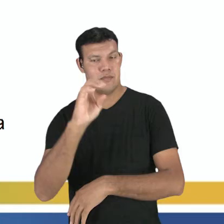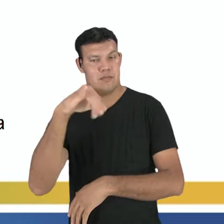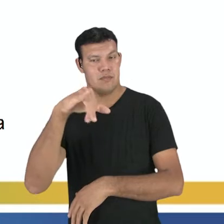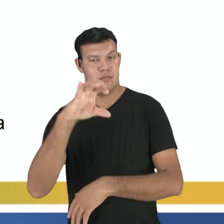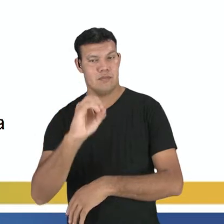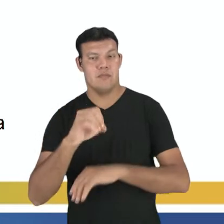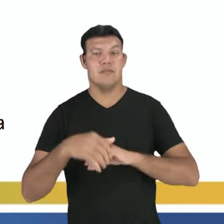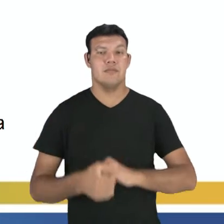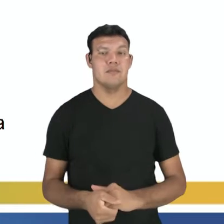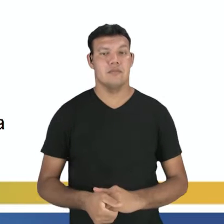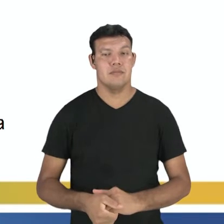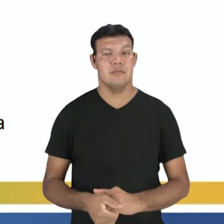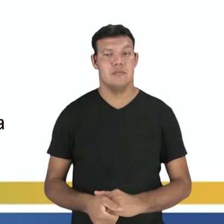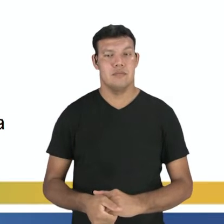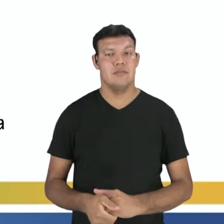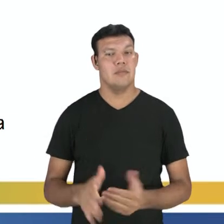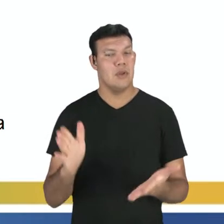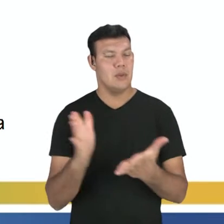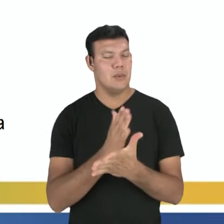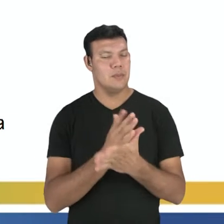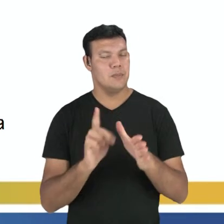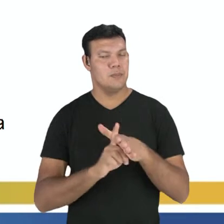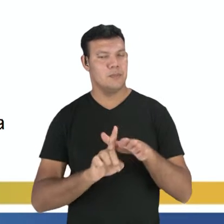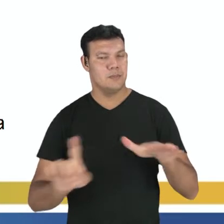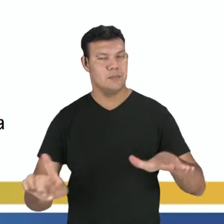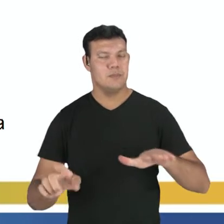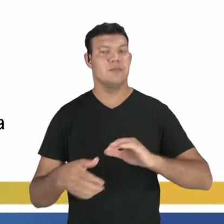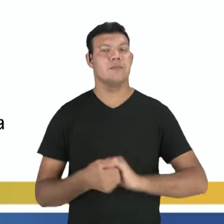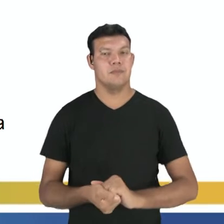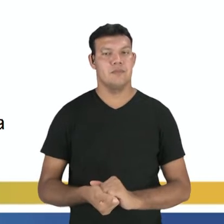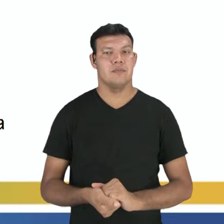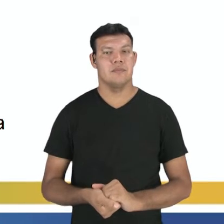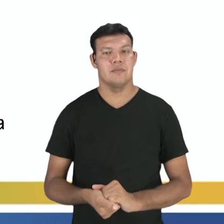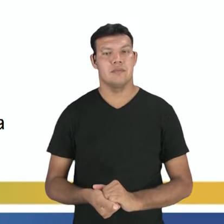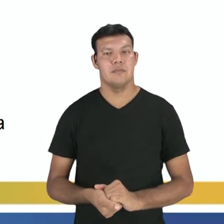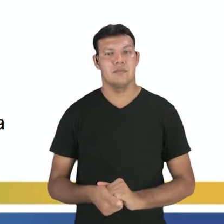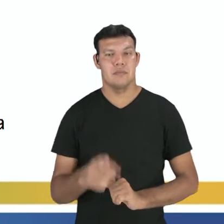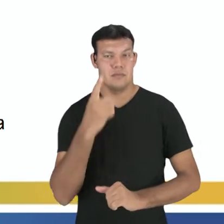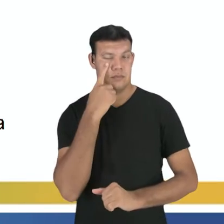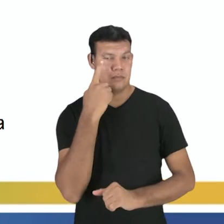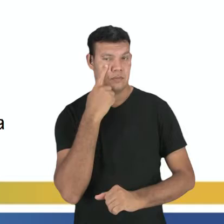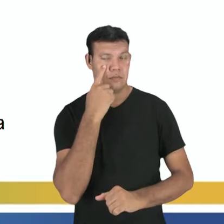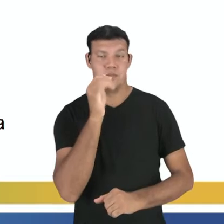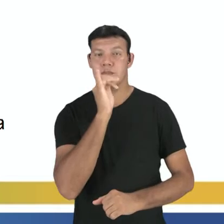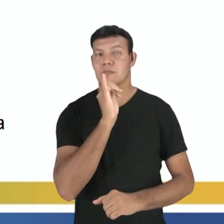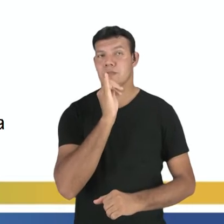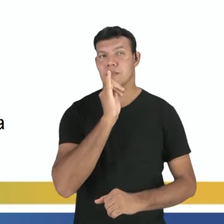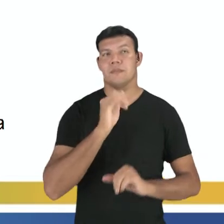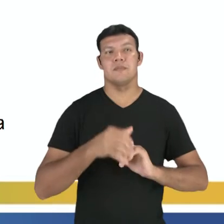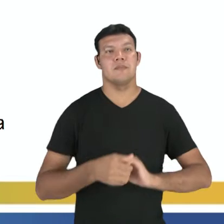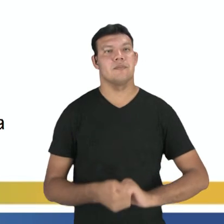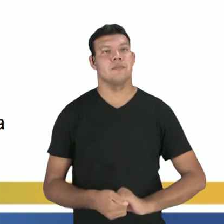Algumas restrições, ó, tá? Para o domínio, nós vamos ver aí num exemplo.